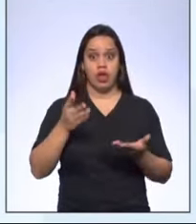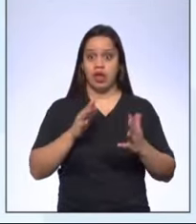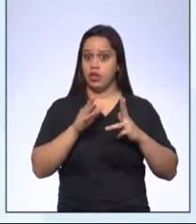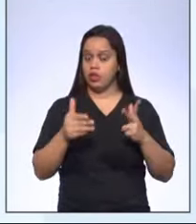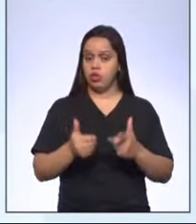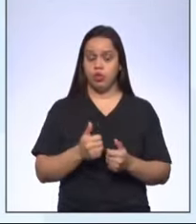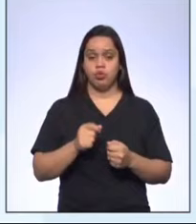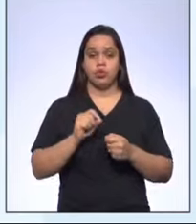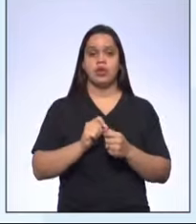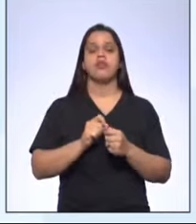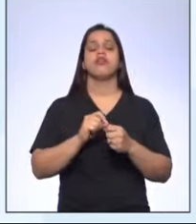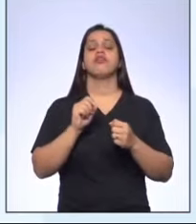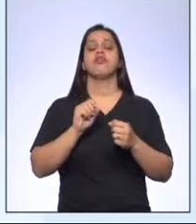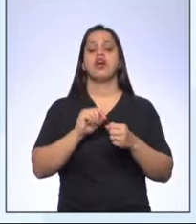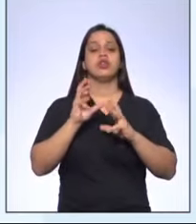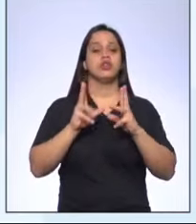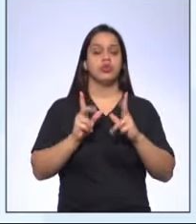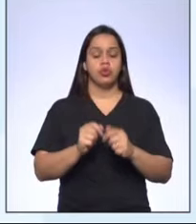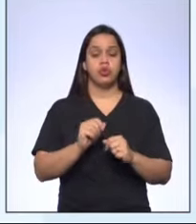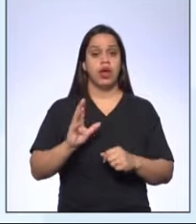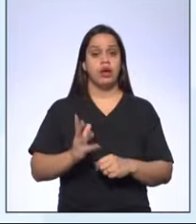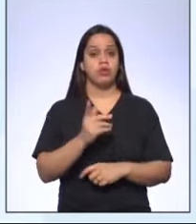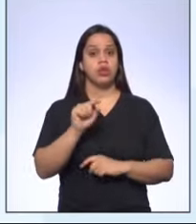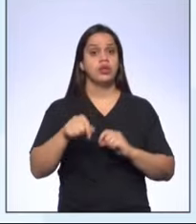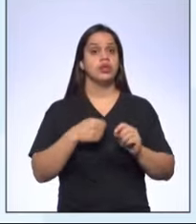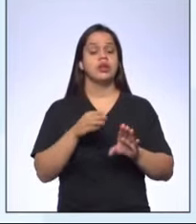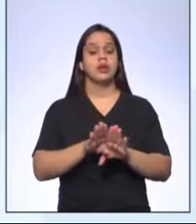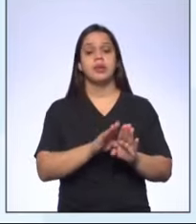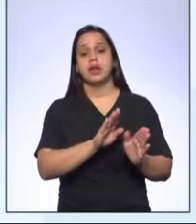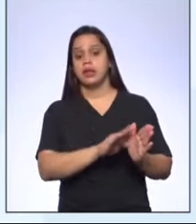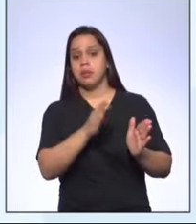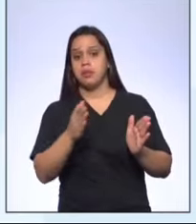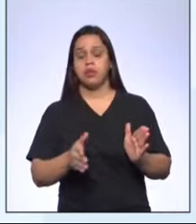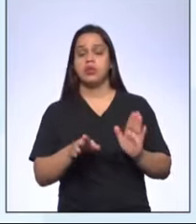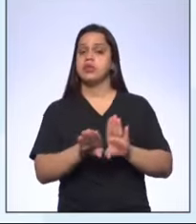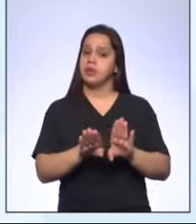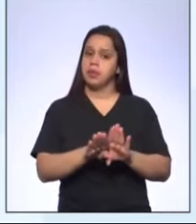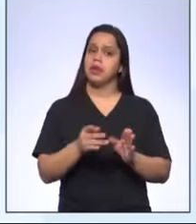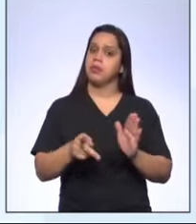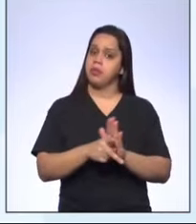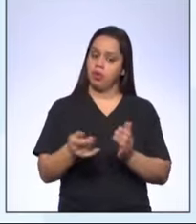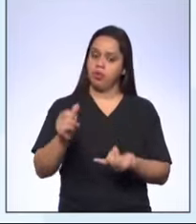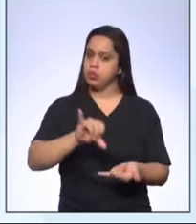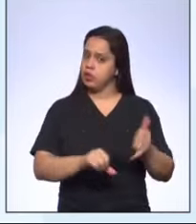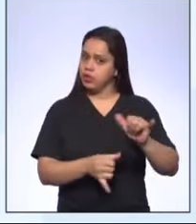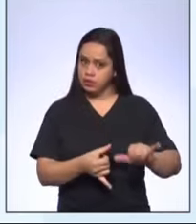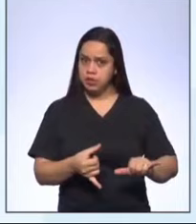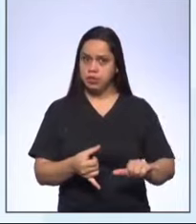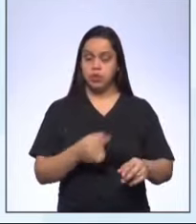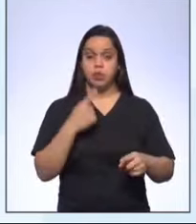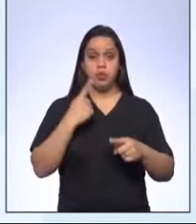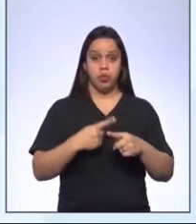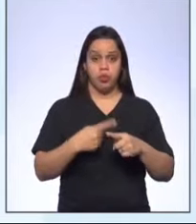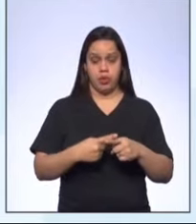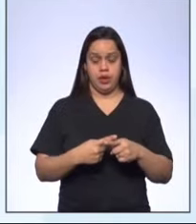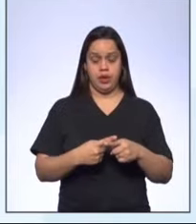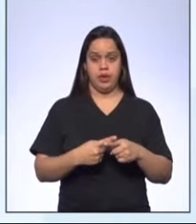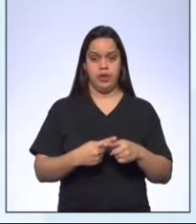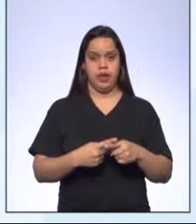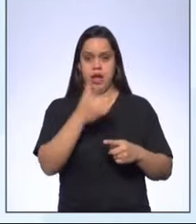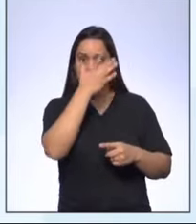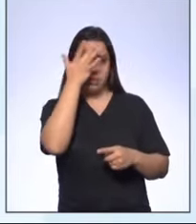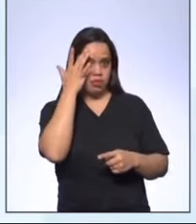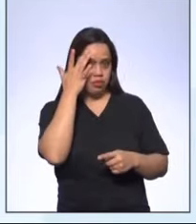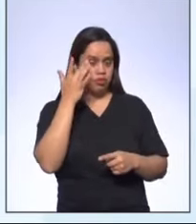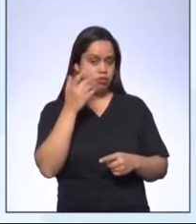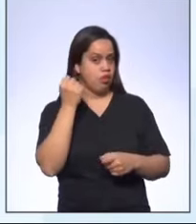da mastigação. E acontece um processo químico. Por que um processo químico? Porque, ao contrário do que alguns de